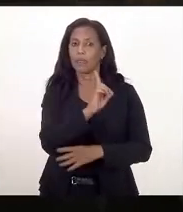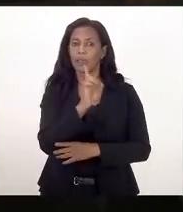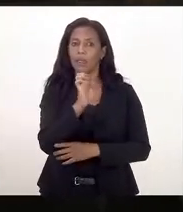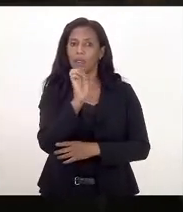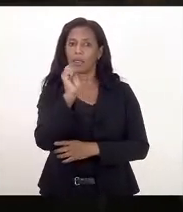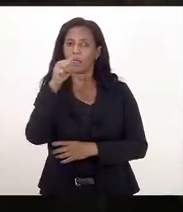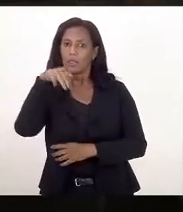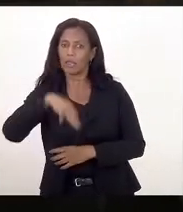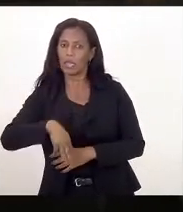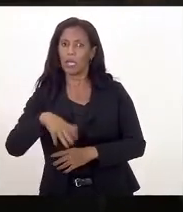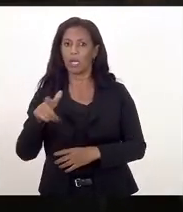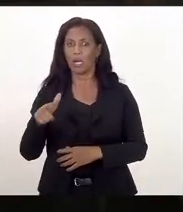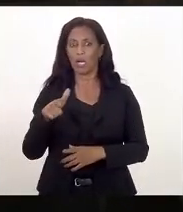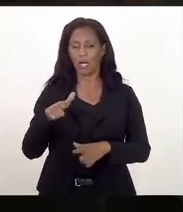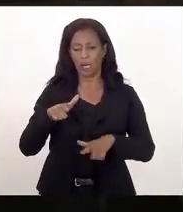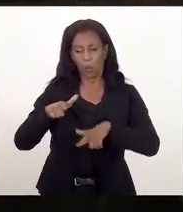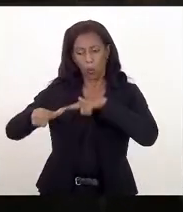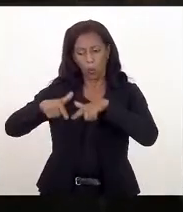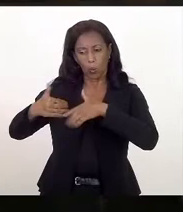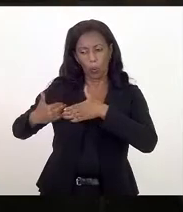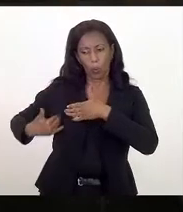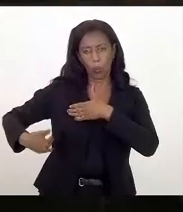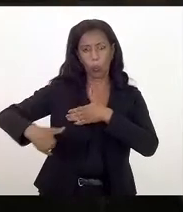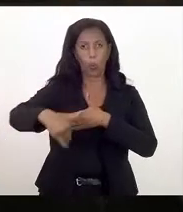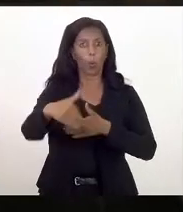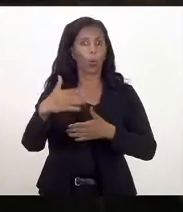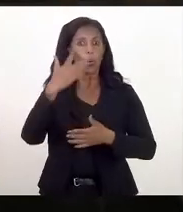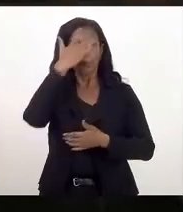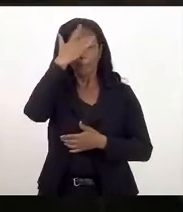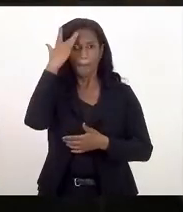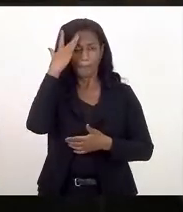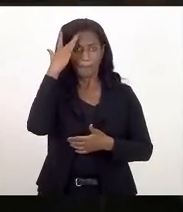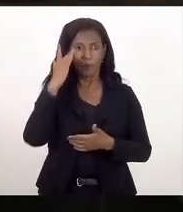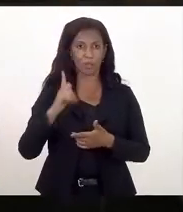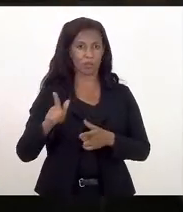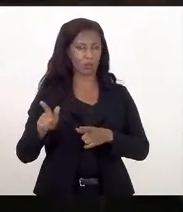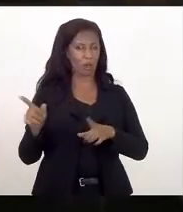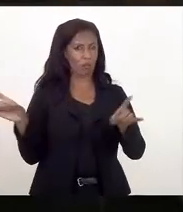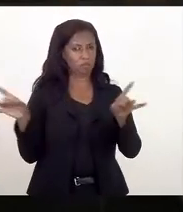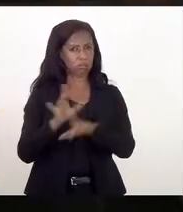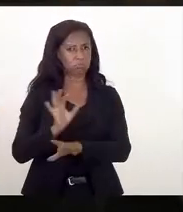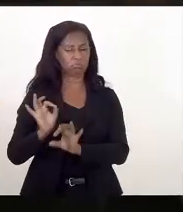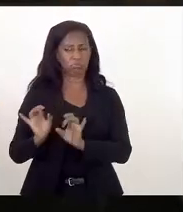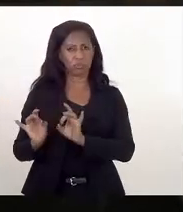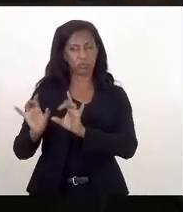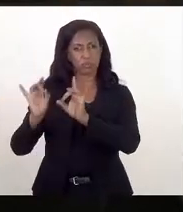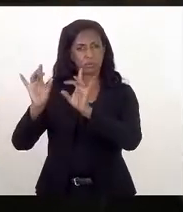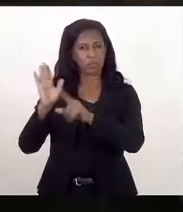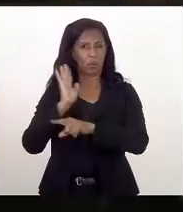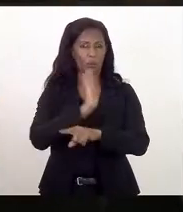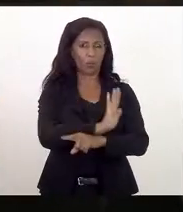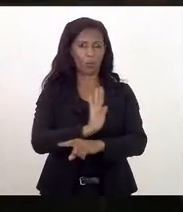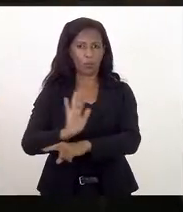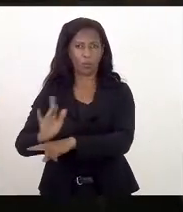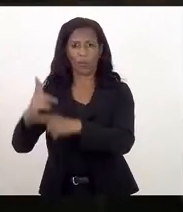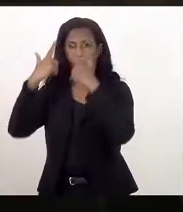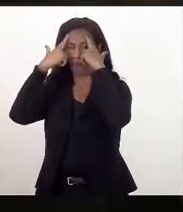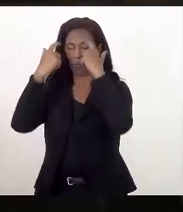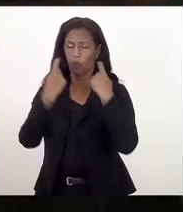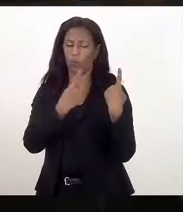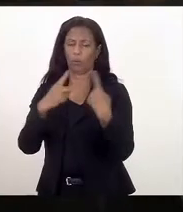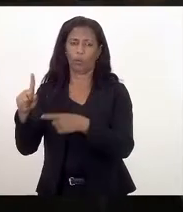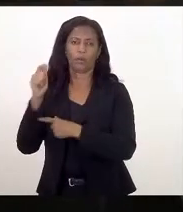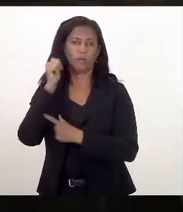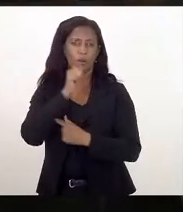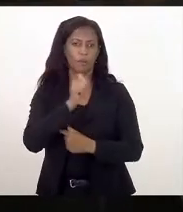com funcionamento ininterrupto, com pessoal totalmente especializado para o atendimento de violência contra a